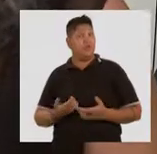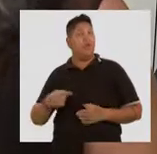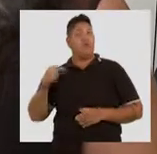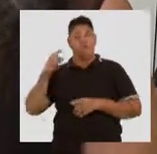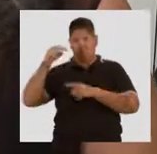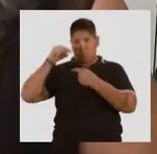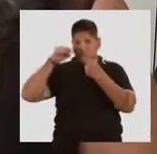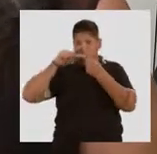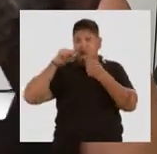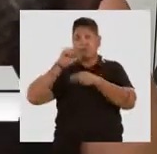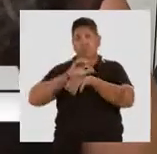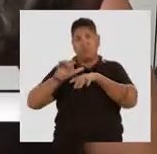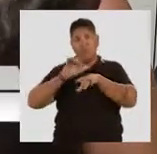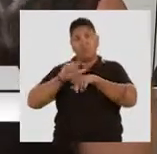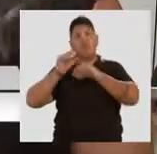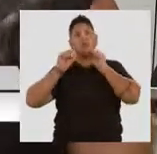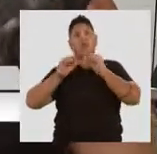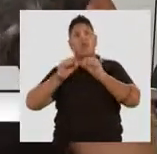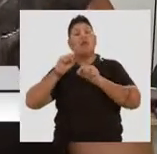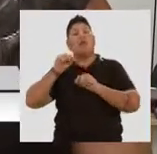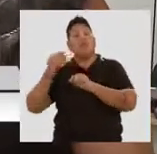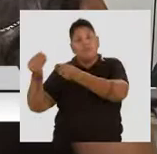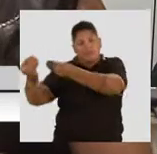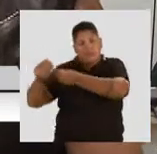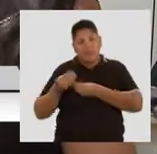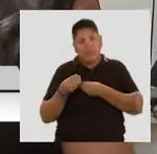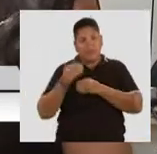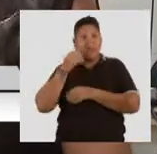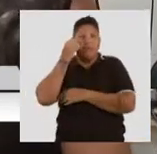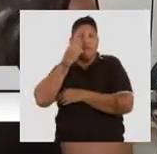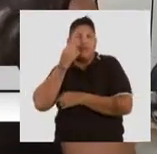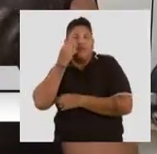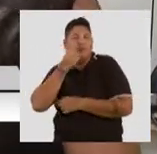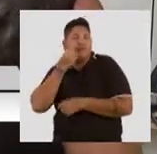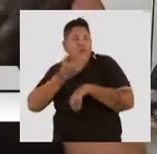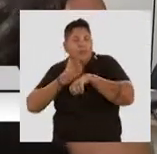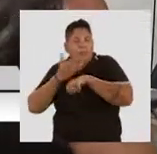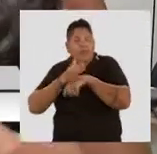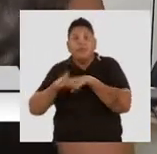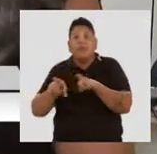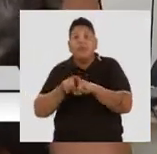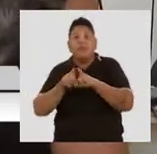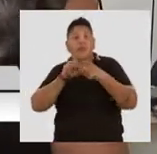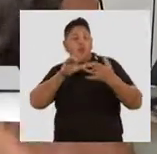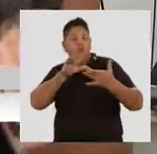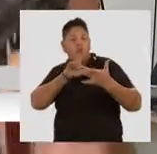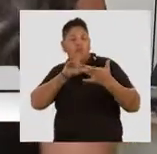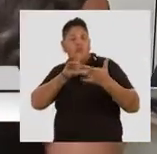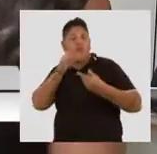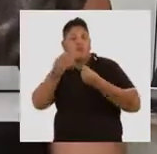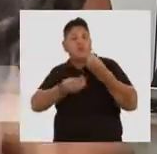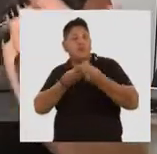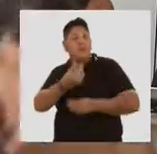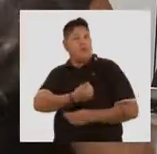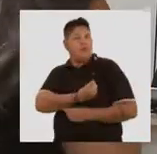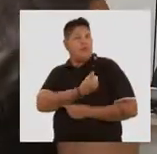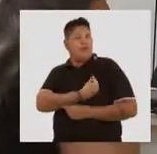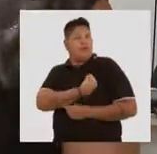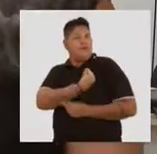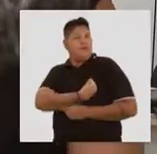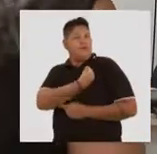O objetivo deste curso é esse, é trazer a vivência prática e também o contato com